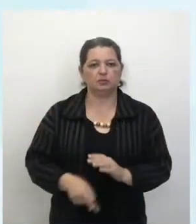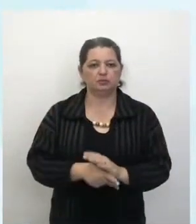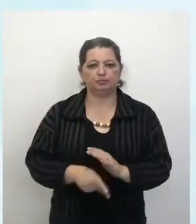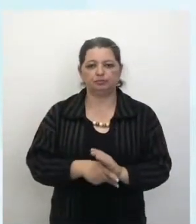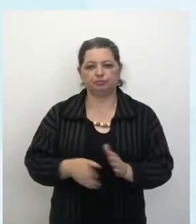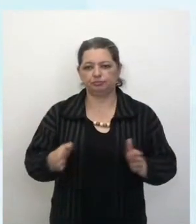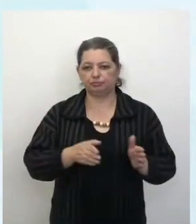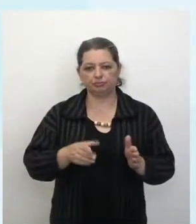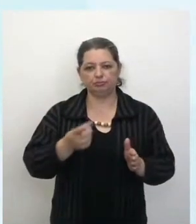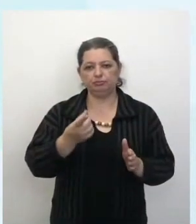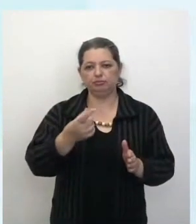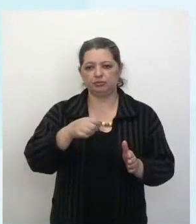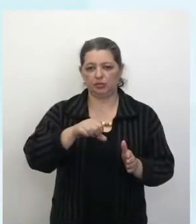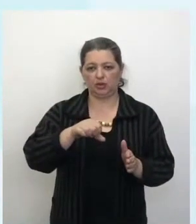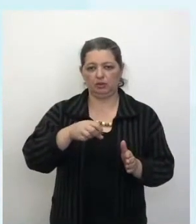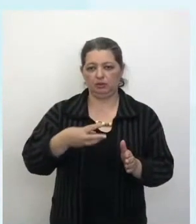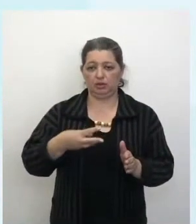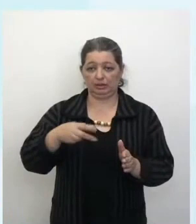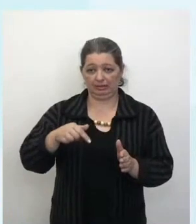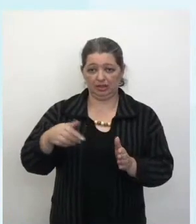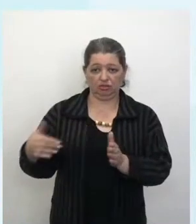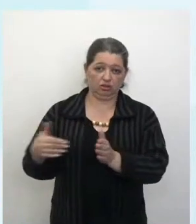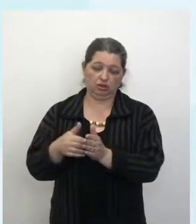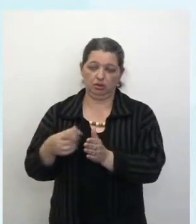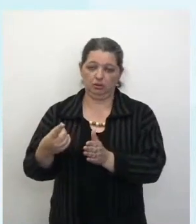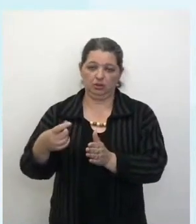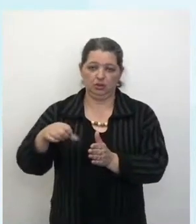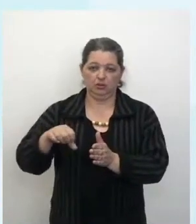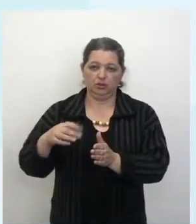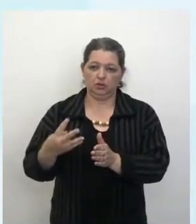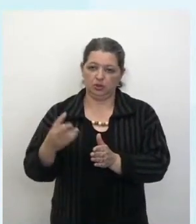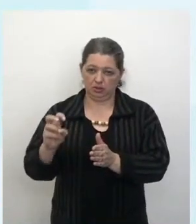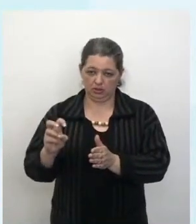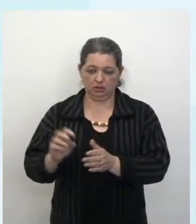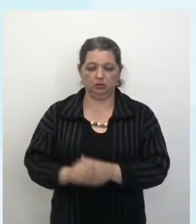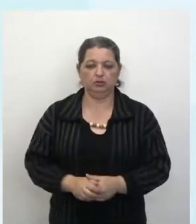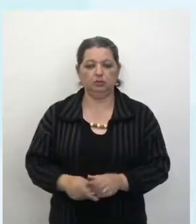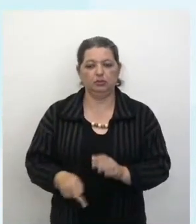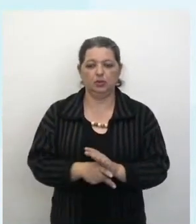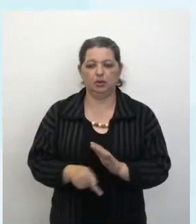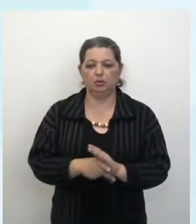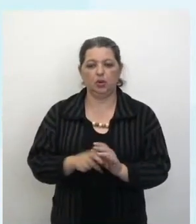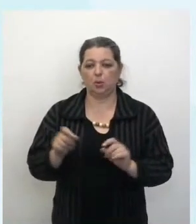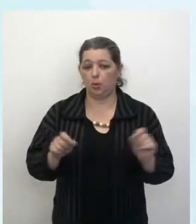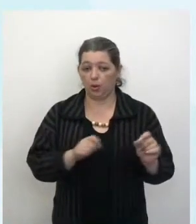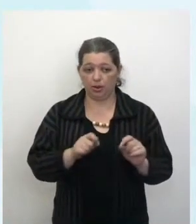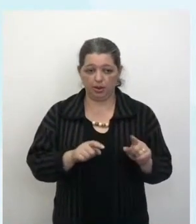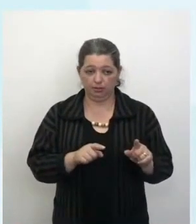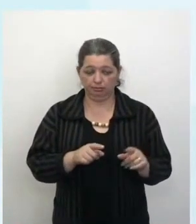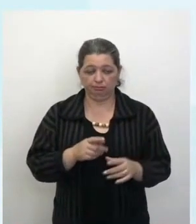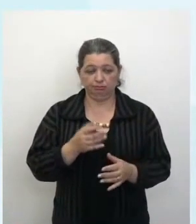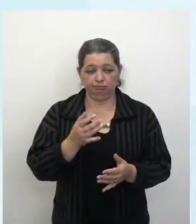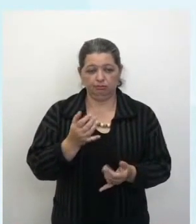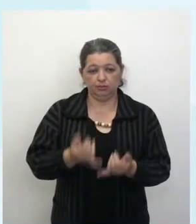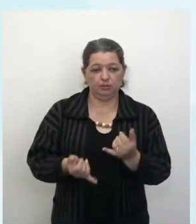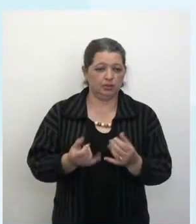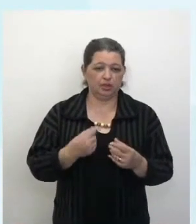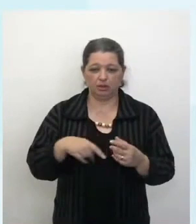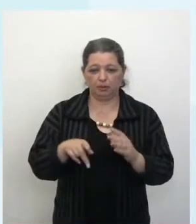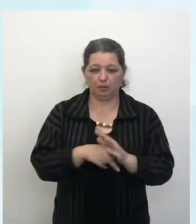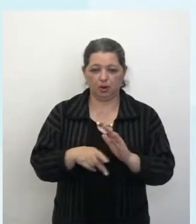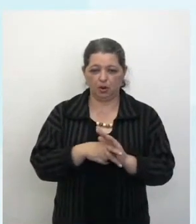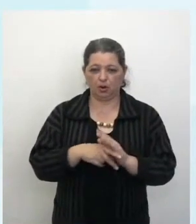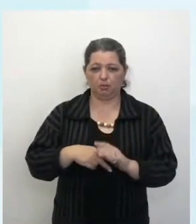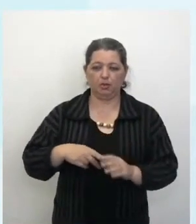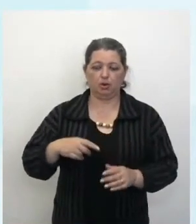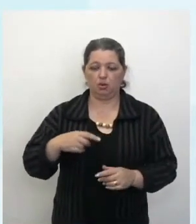37 a 45 ele foi marca Ah tá aqui no LED pergunto a personalidade Olha lá a cara do